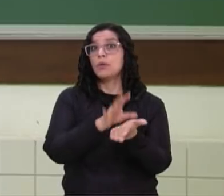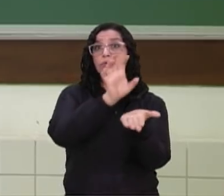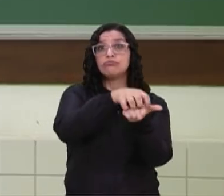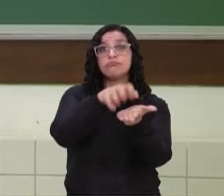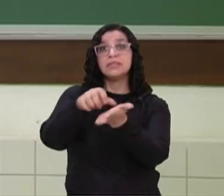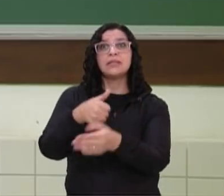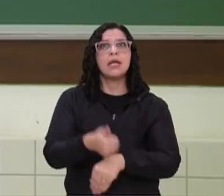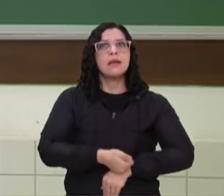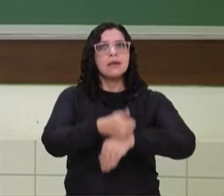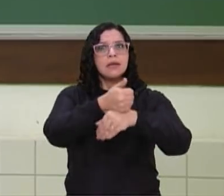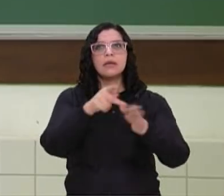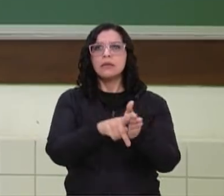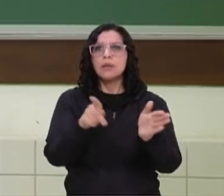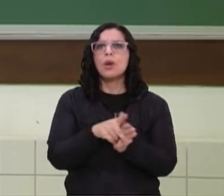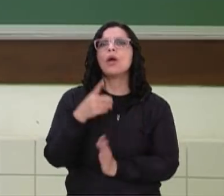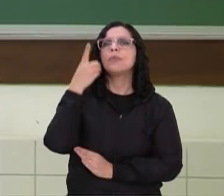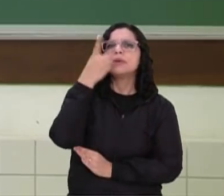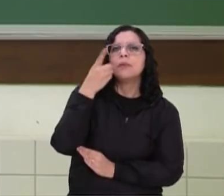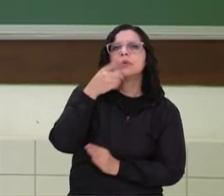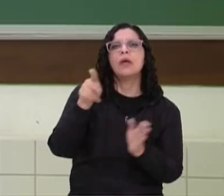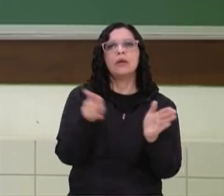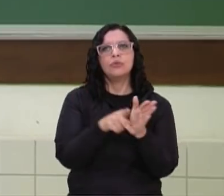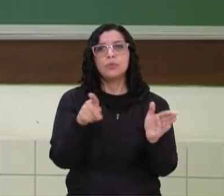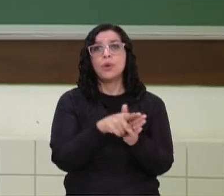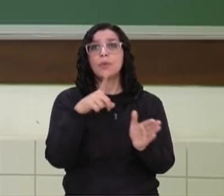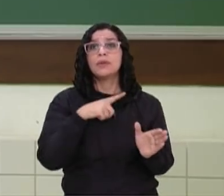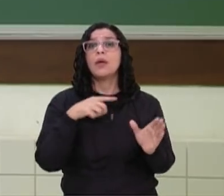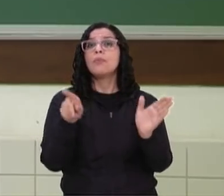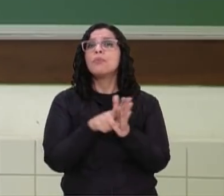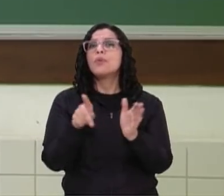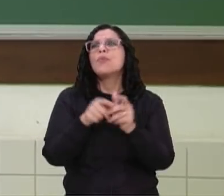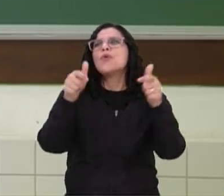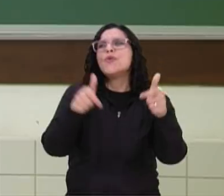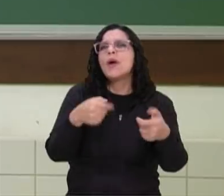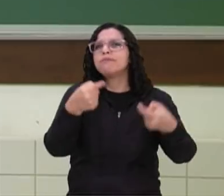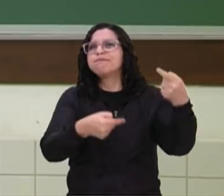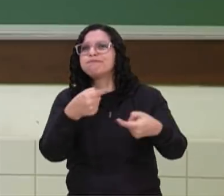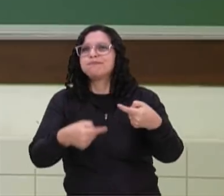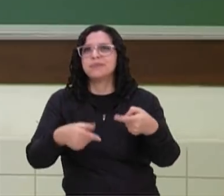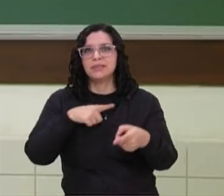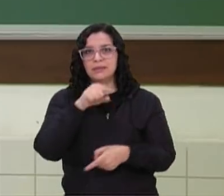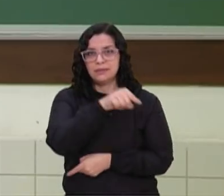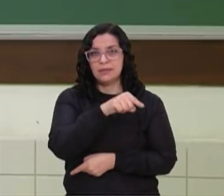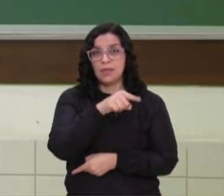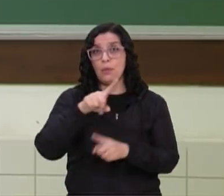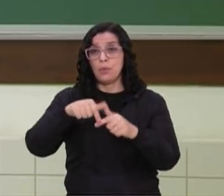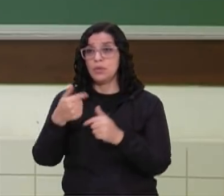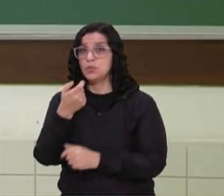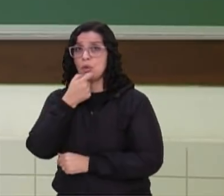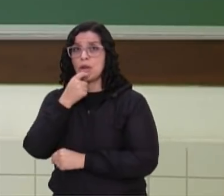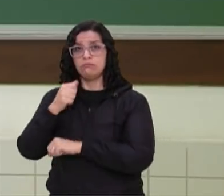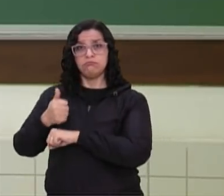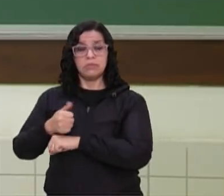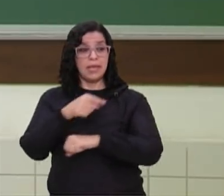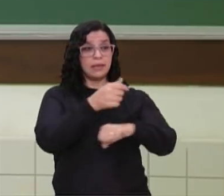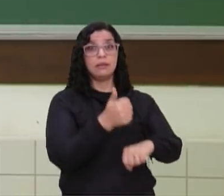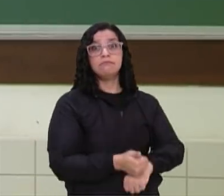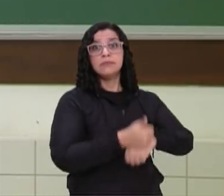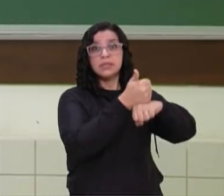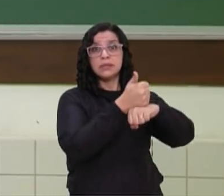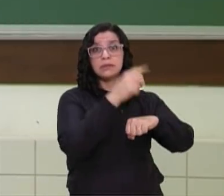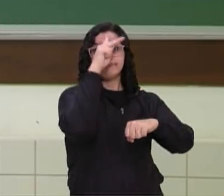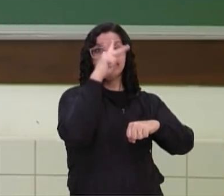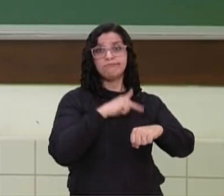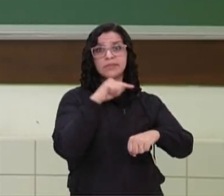próprio governo, seus próprios deputados, suas próprias câmaras, certo? Então, eles vão criar o hábito de se autogovernar,